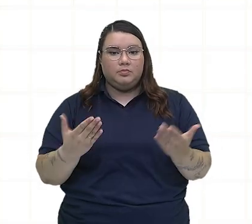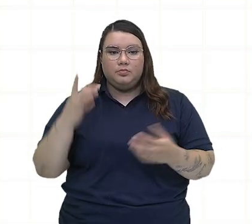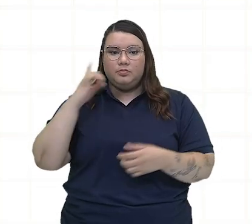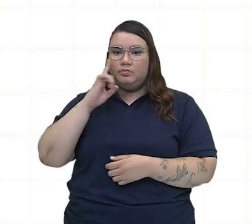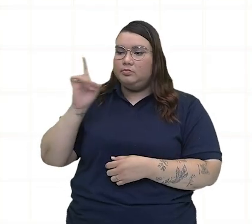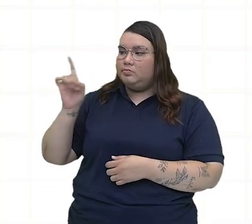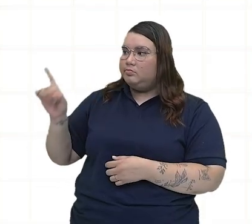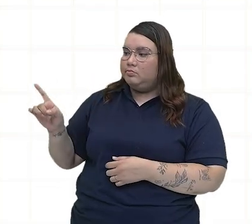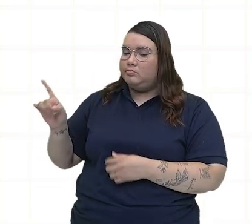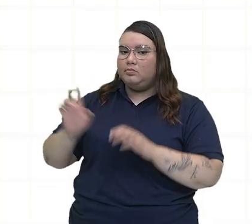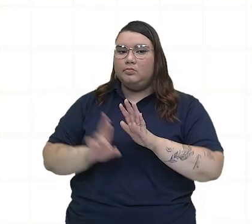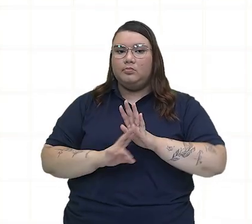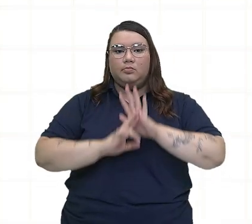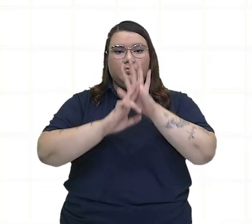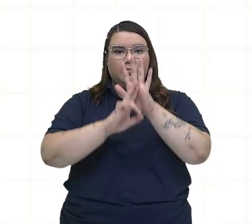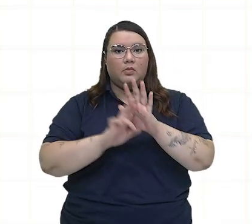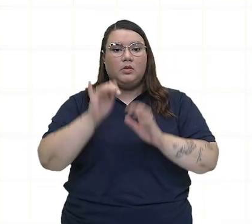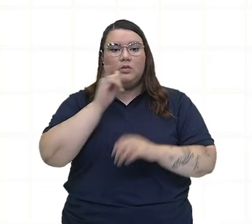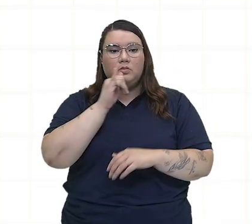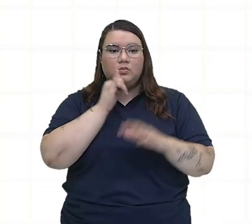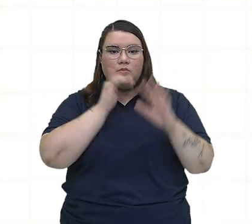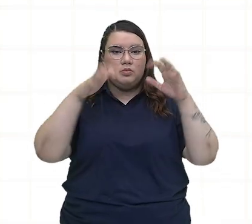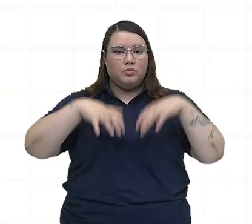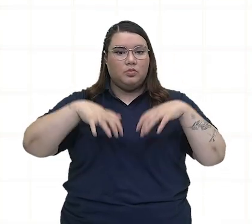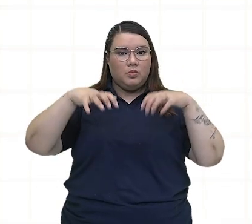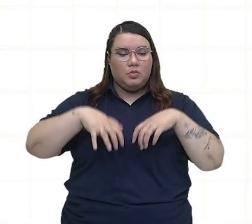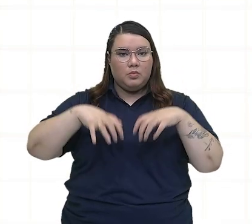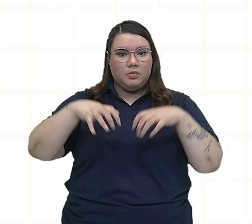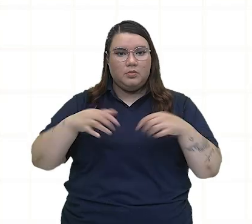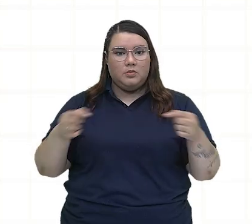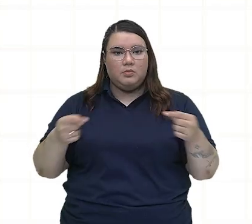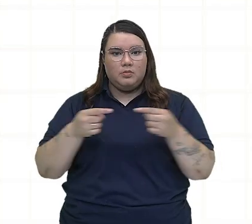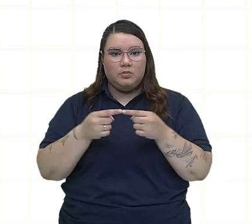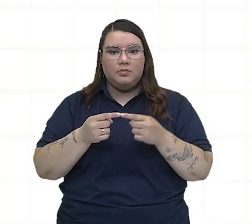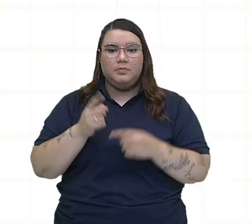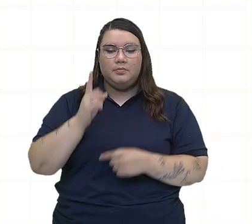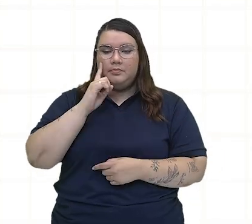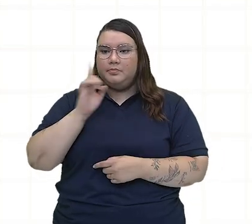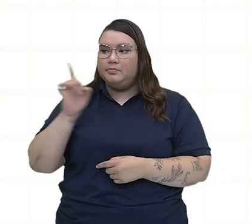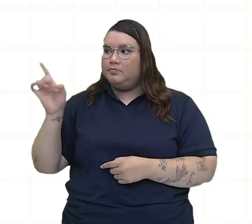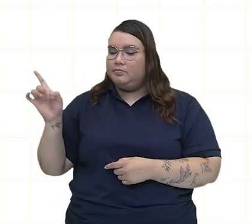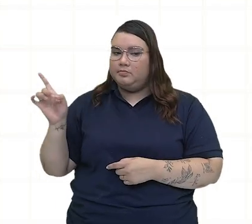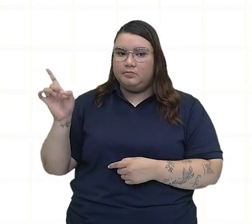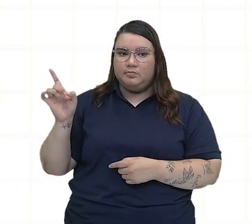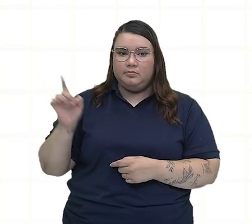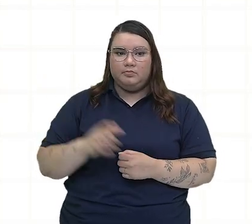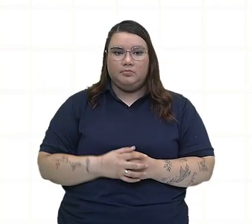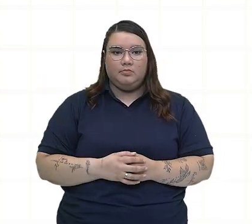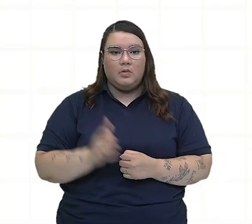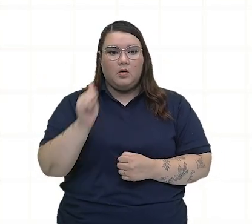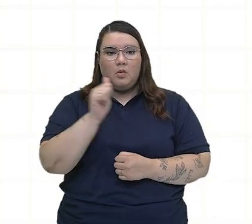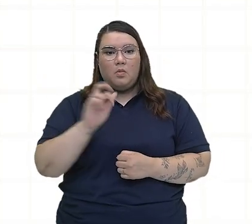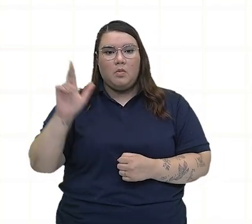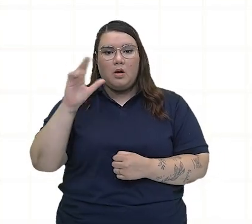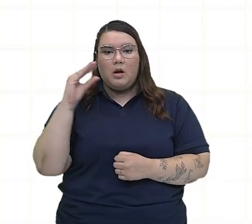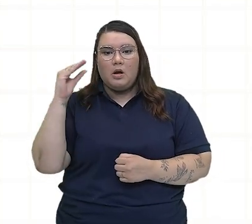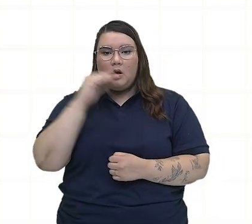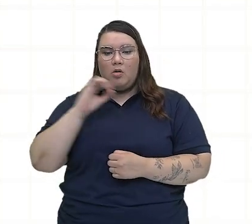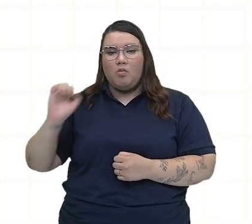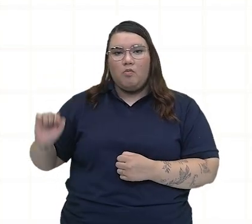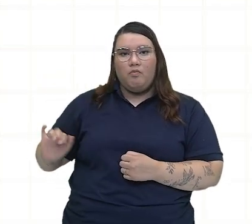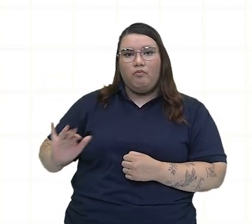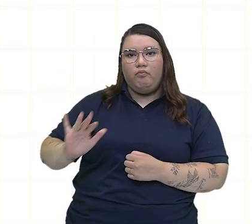tem aqui, então, a representação de um exemplo de como acontece as chuvas convectivas. O ar quente, ele sobe